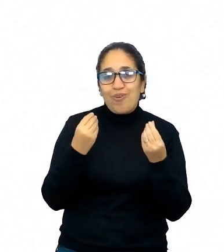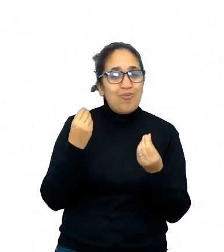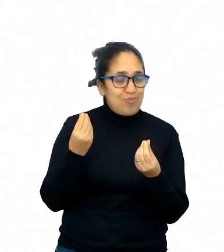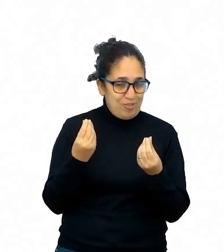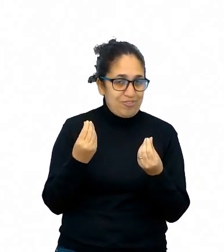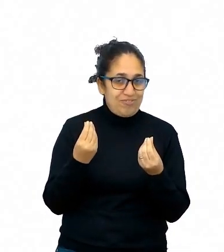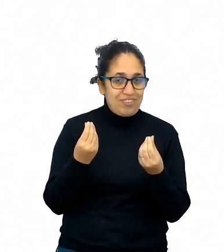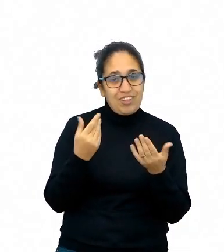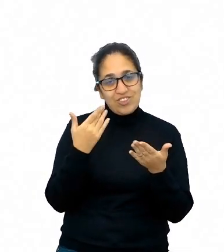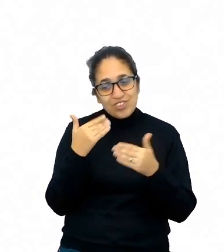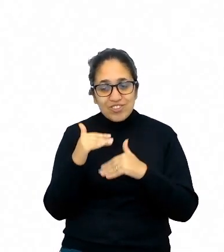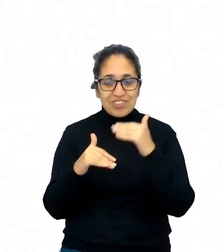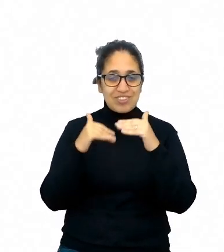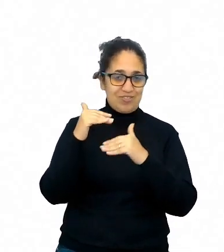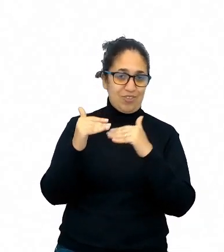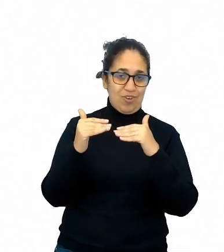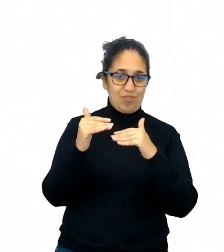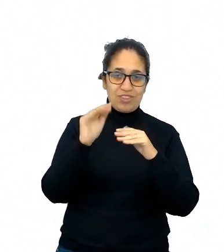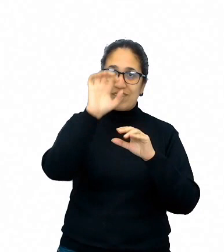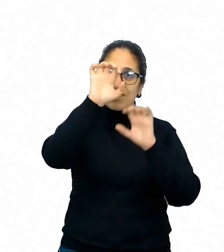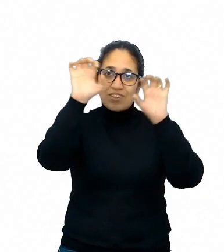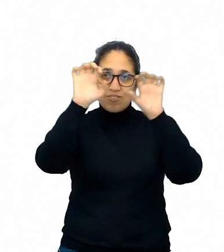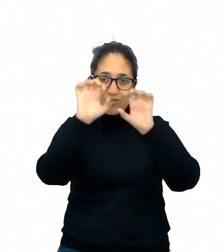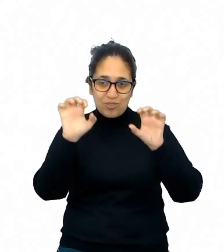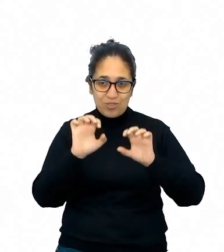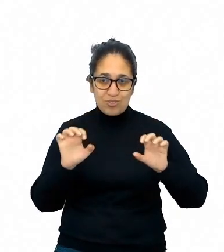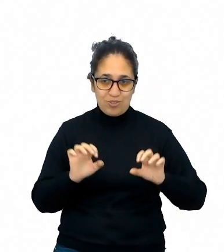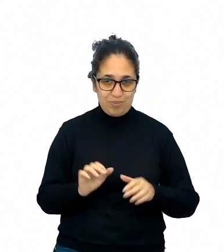gente desenvolve, tá?